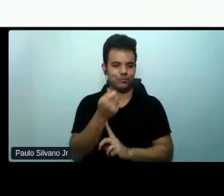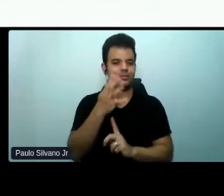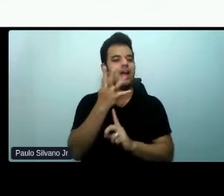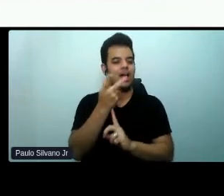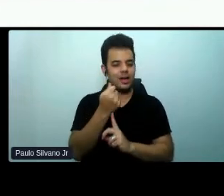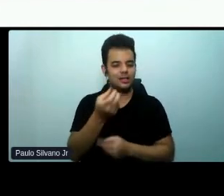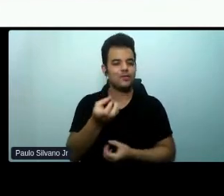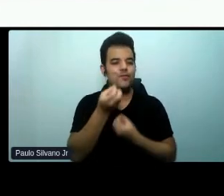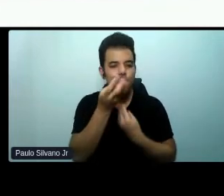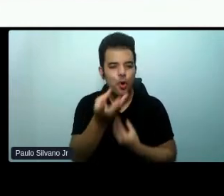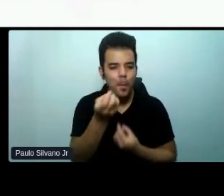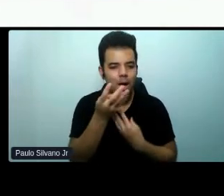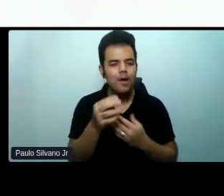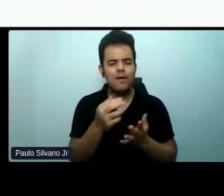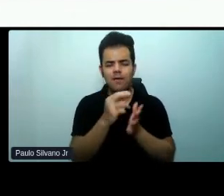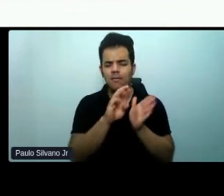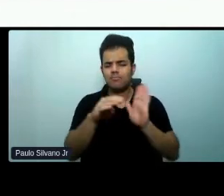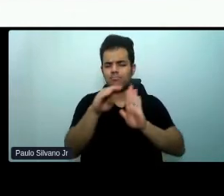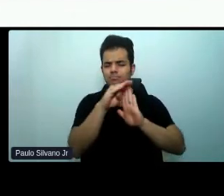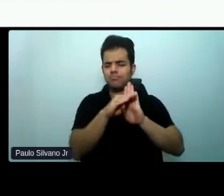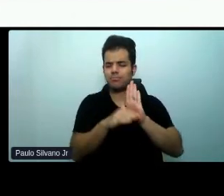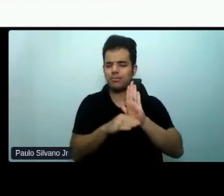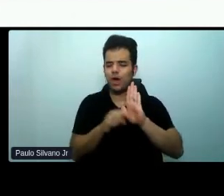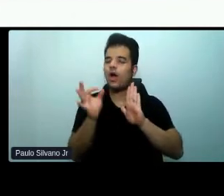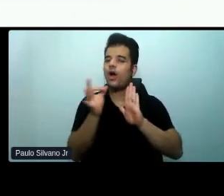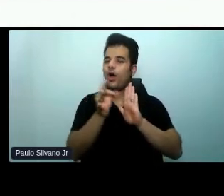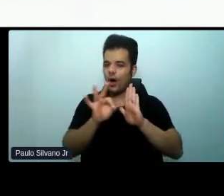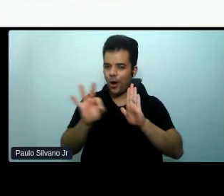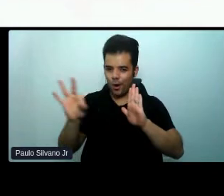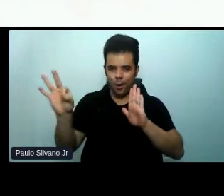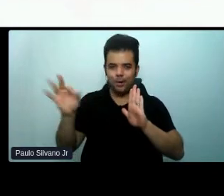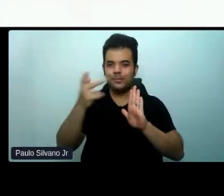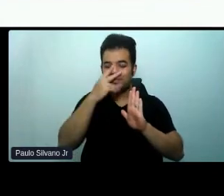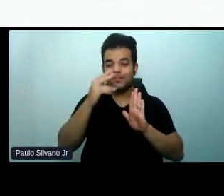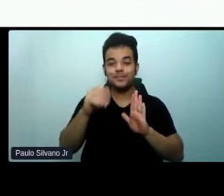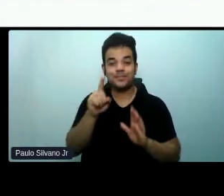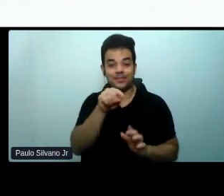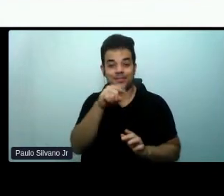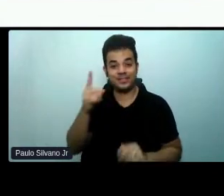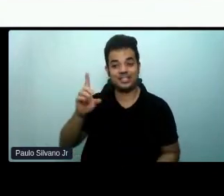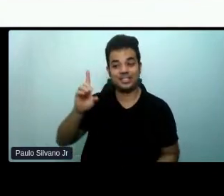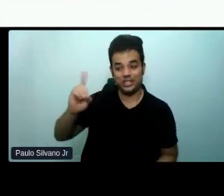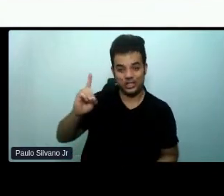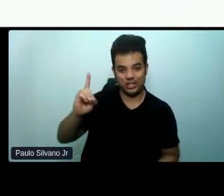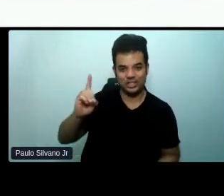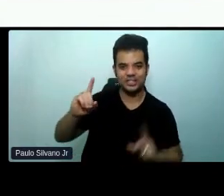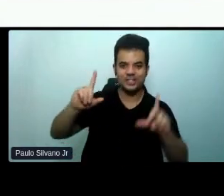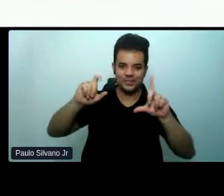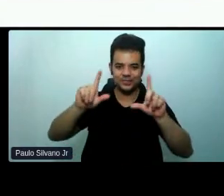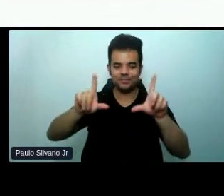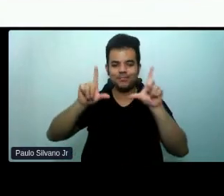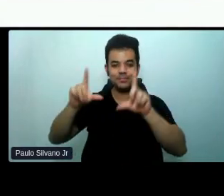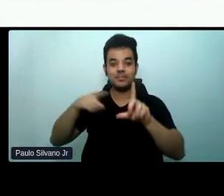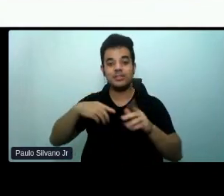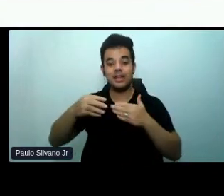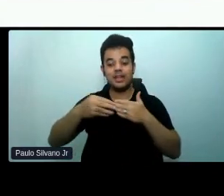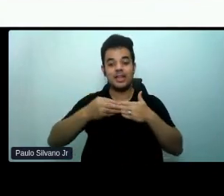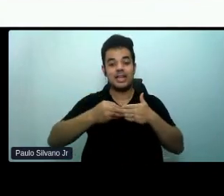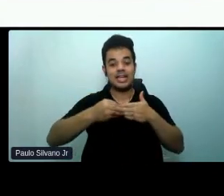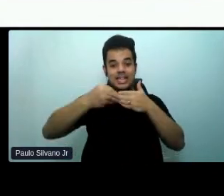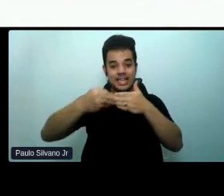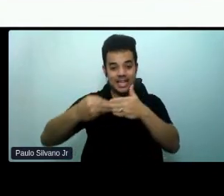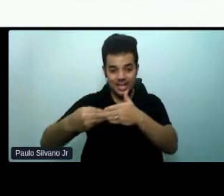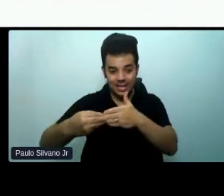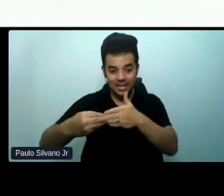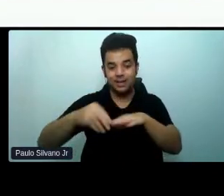todas as informações. Uma coisa ótima, né? Na foto da direita, você tem um guia multimídia,